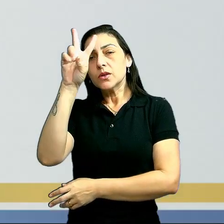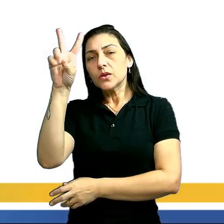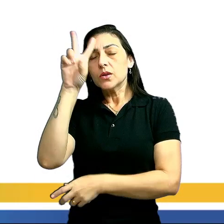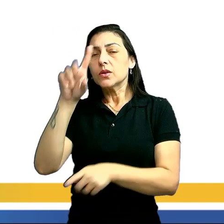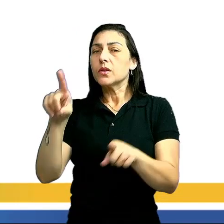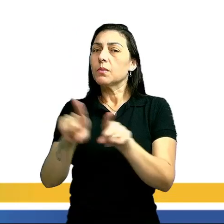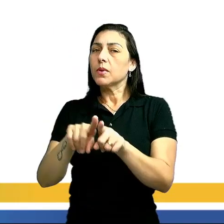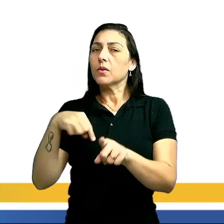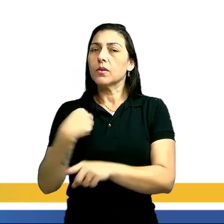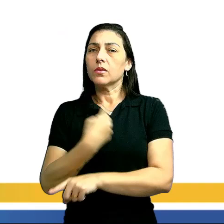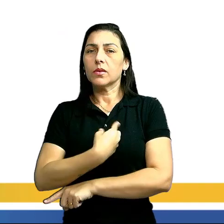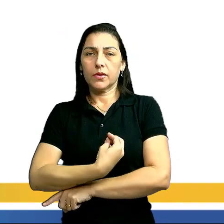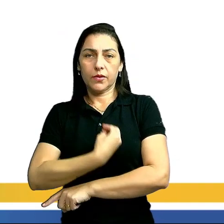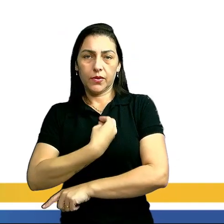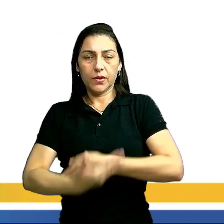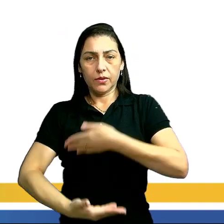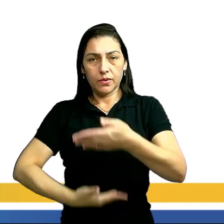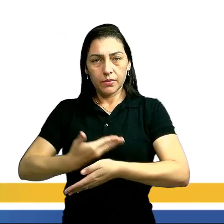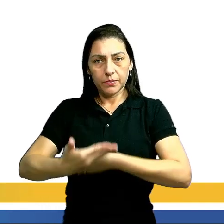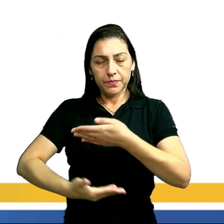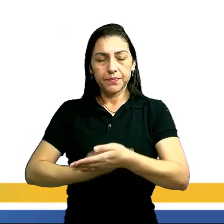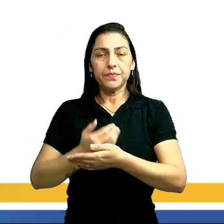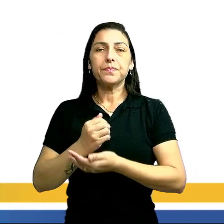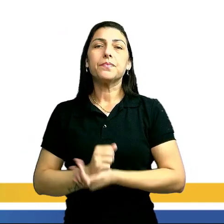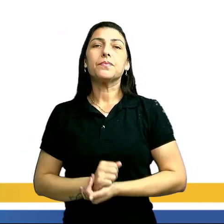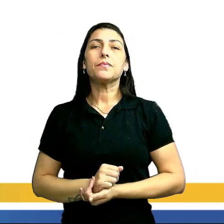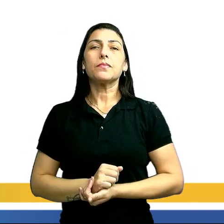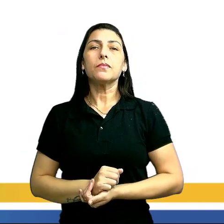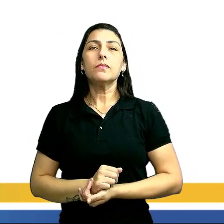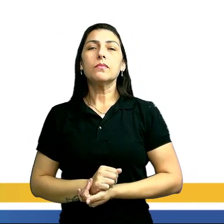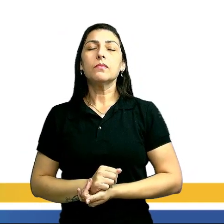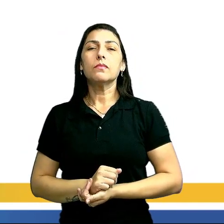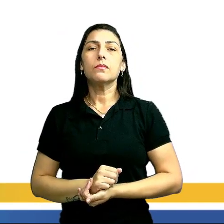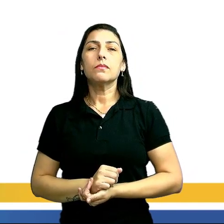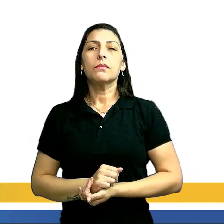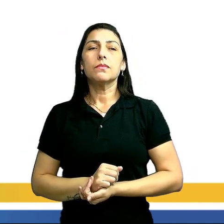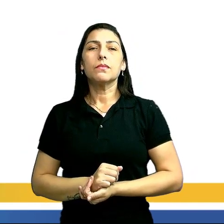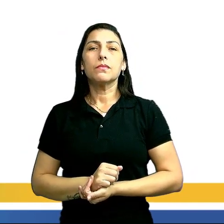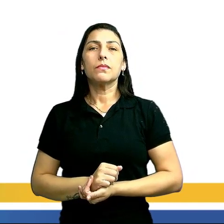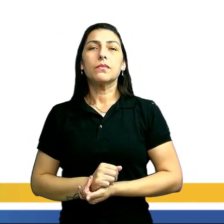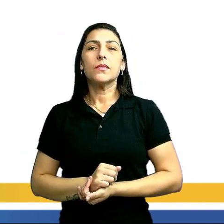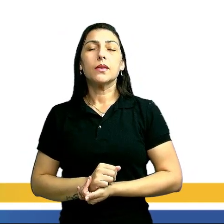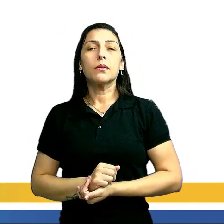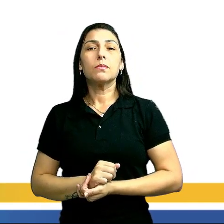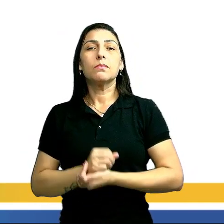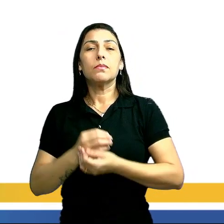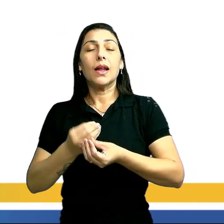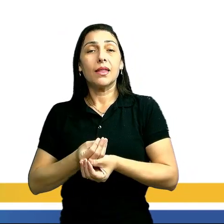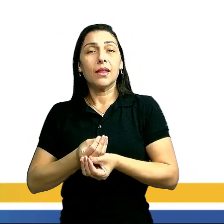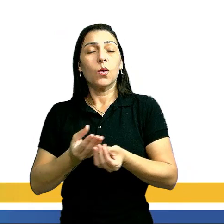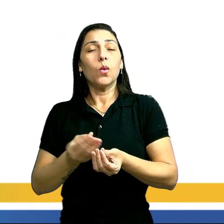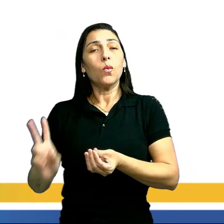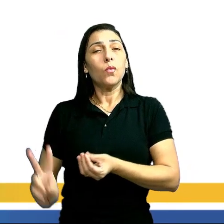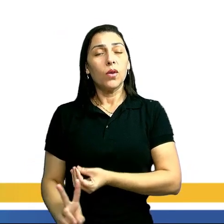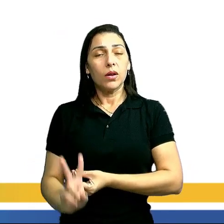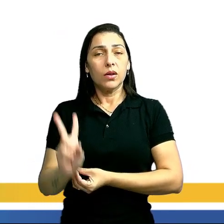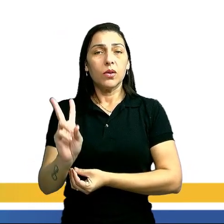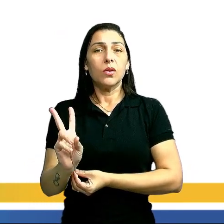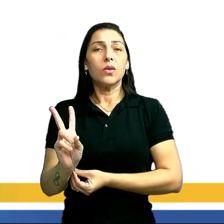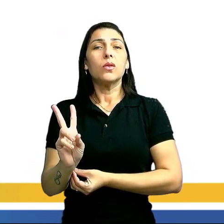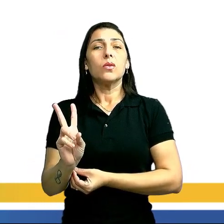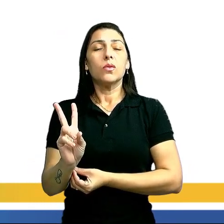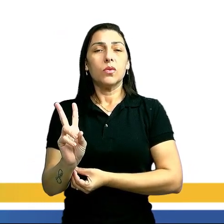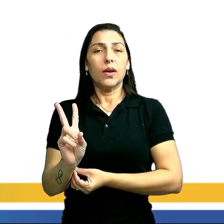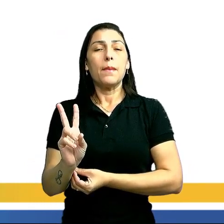com a nossa vida. Bom, então, para atribuir um valor a uma